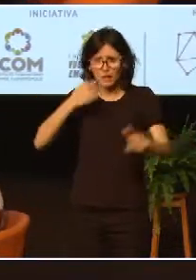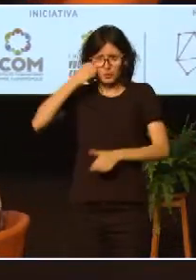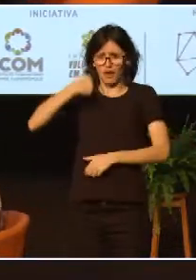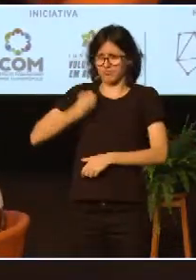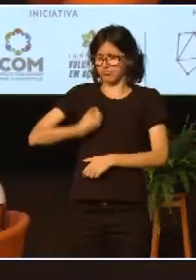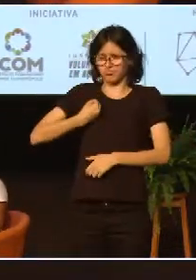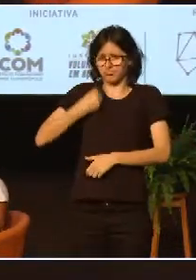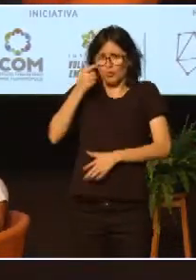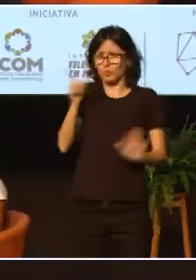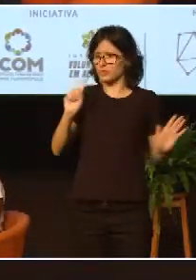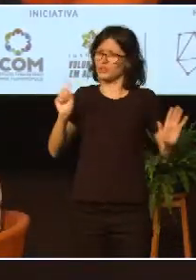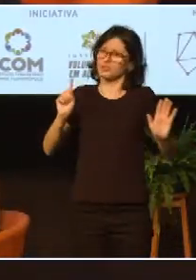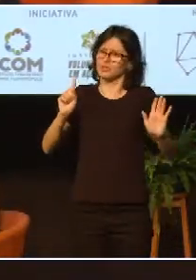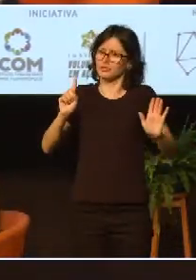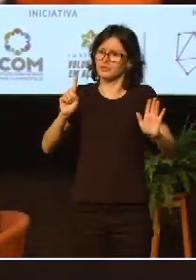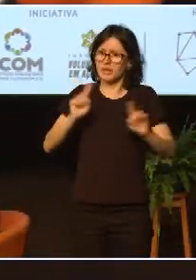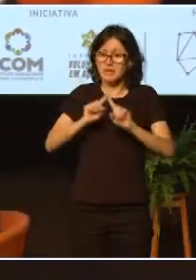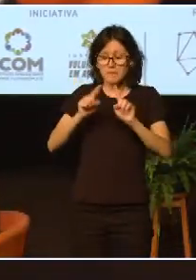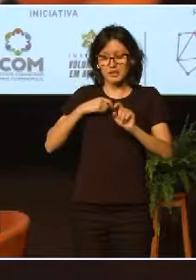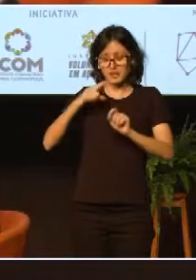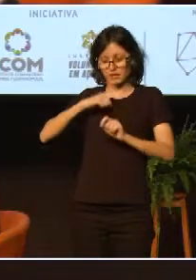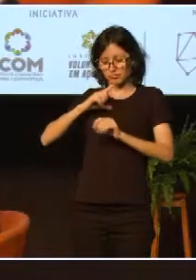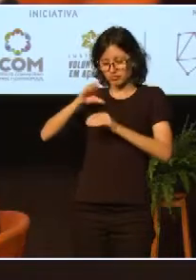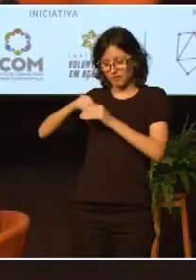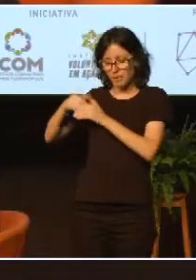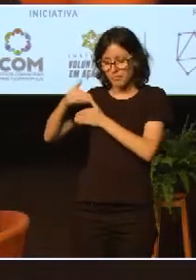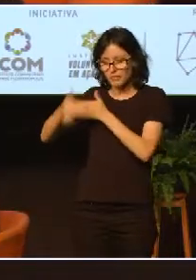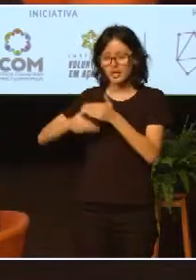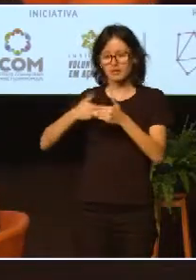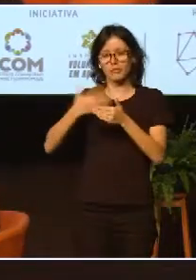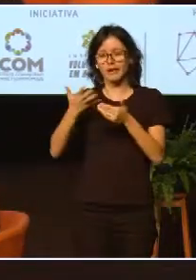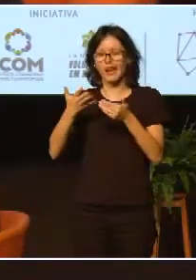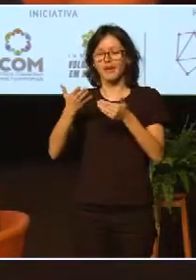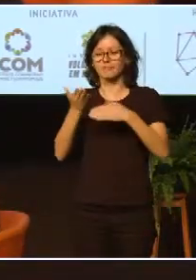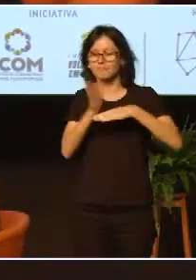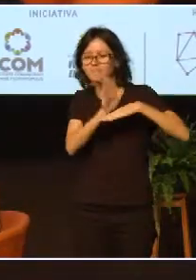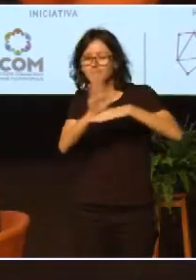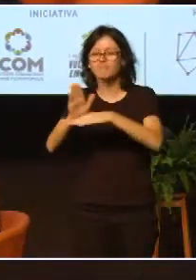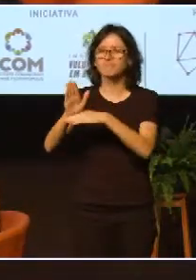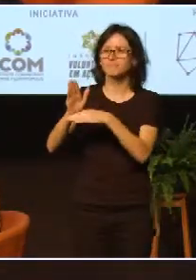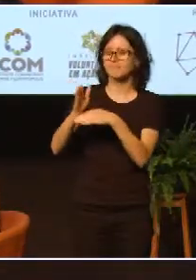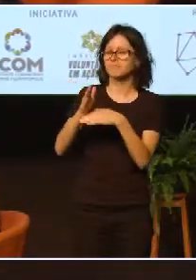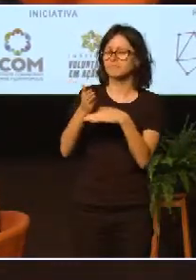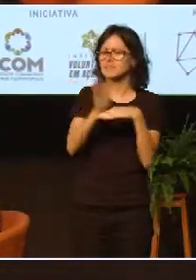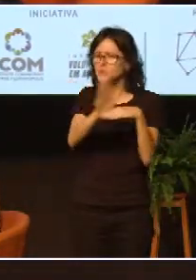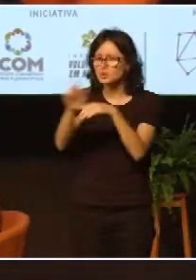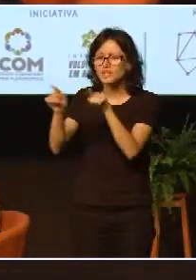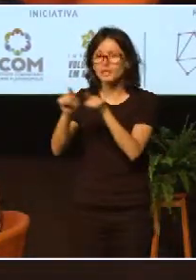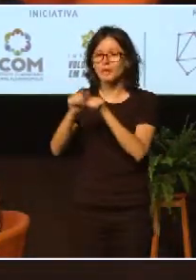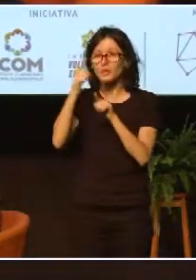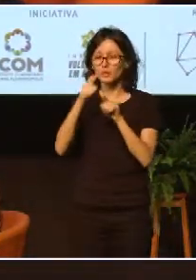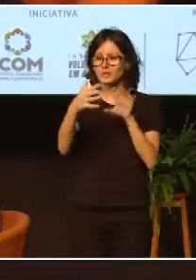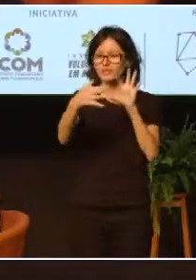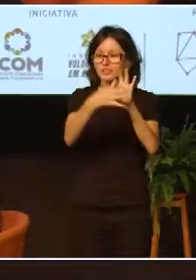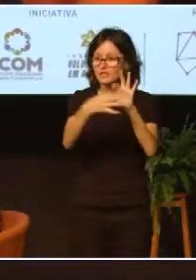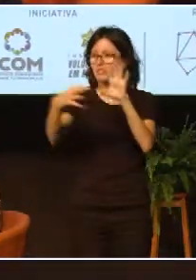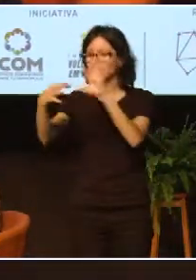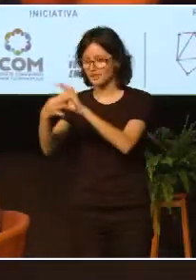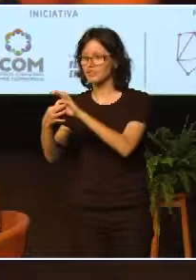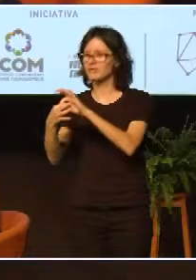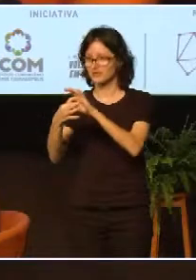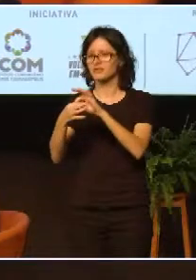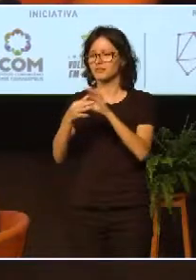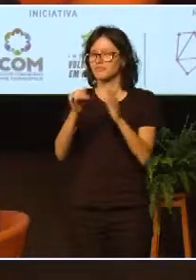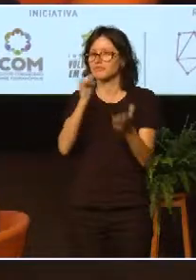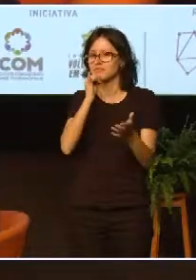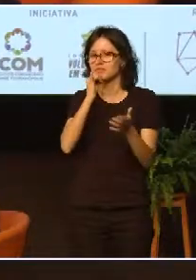salvando. Agora, me coloco num processo de facilitar, né? Facilitar, de ser um ponto de conexões em que a via